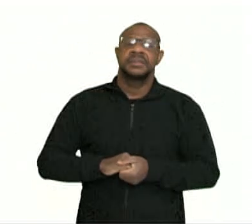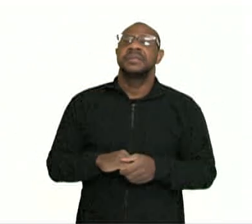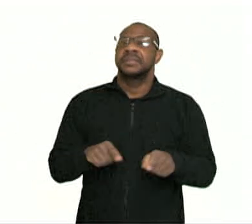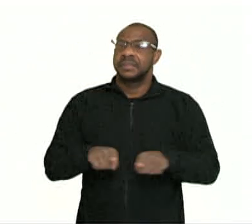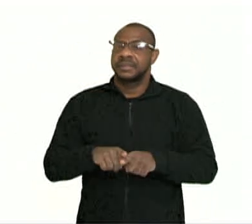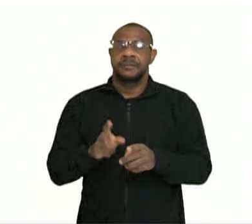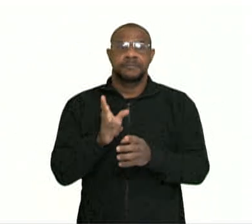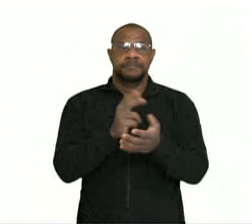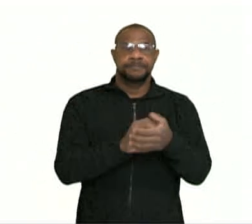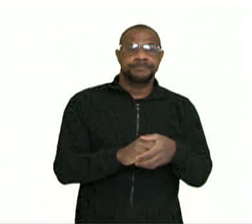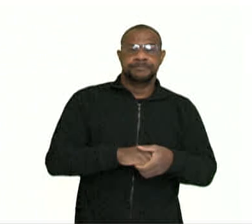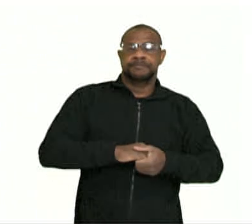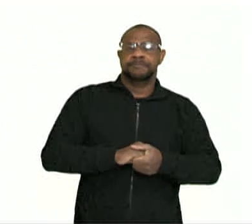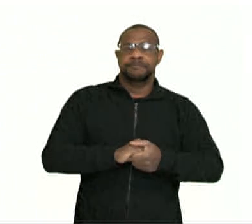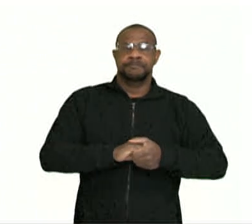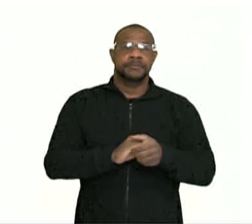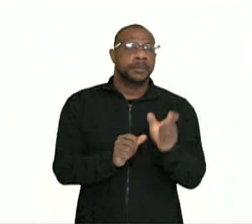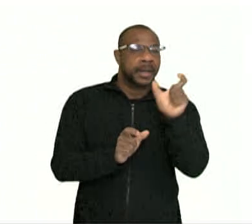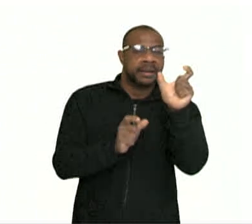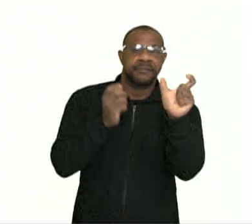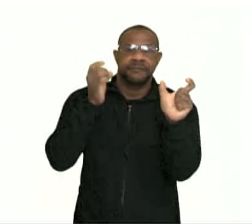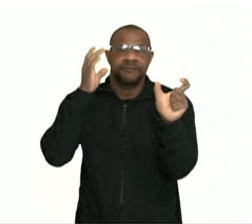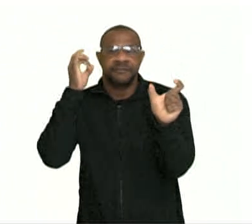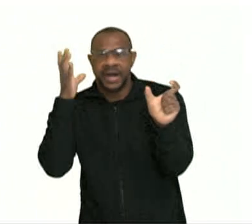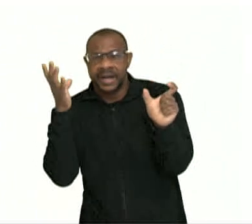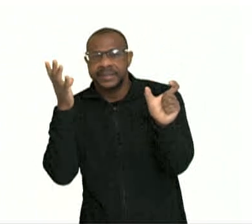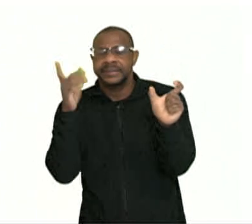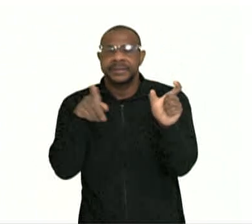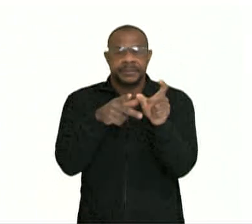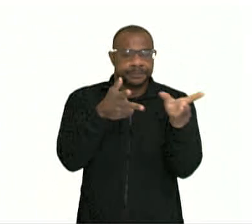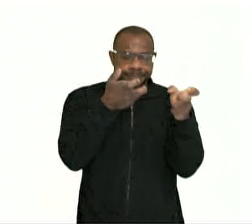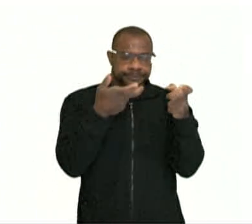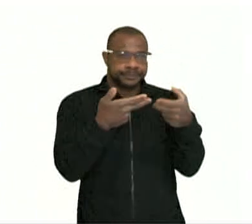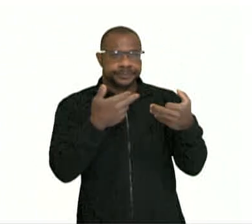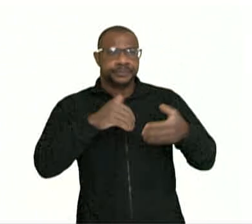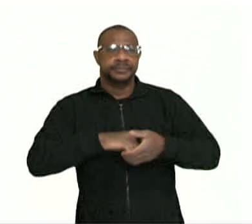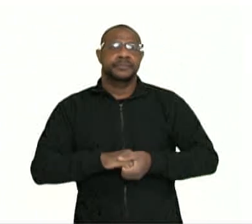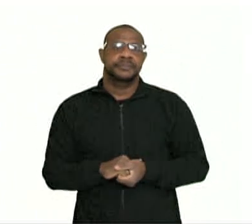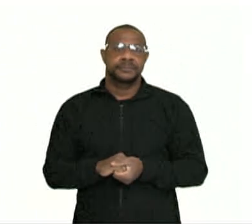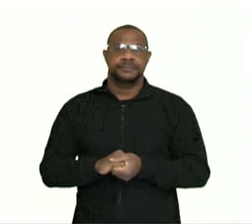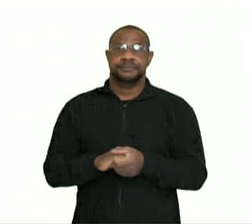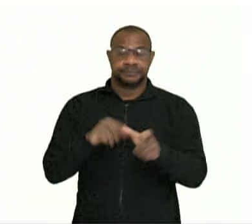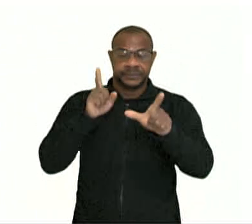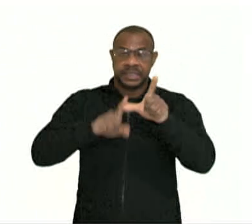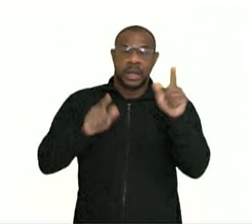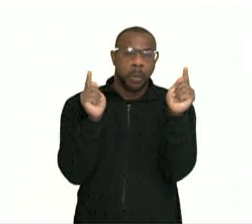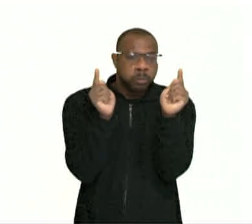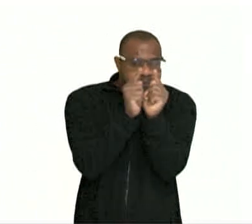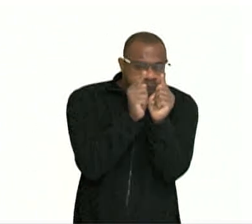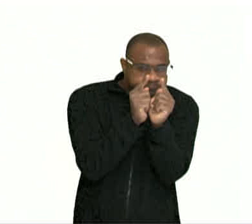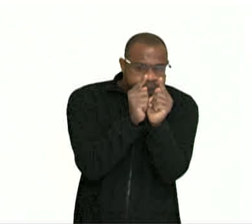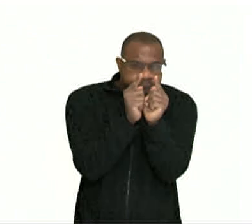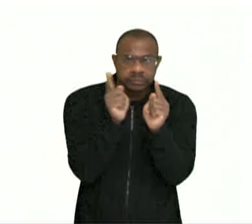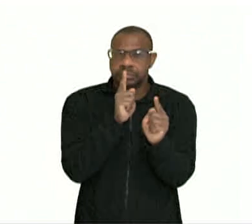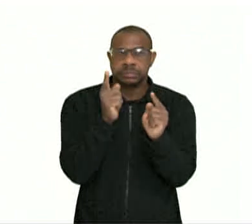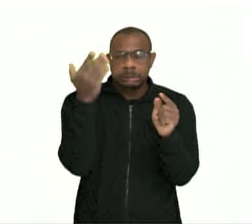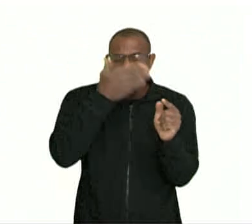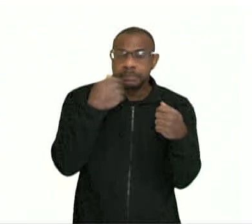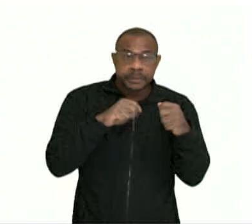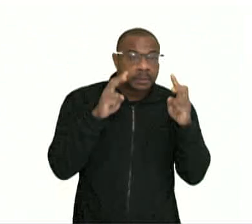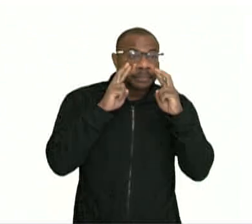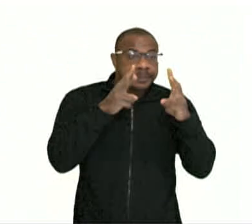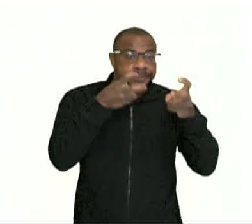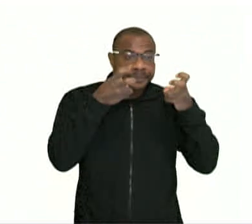diagramas fáceis de entender, né? Ao mesmo tempo que não podem ser muito grandes nem muito pequenos, pois assim podem fazer com que o leitor